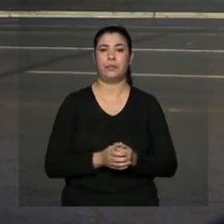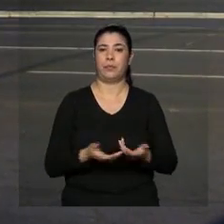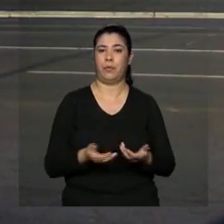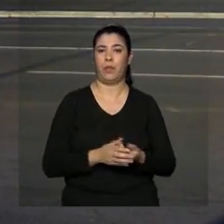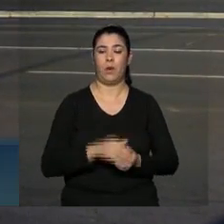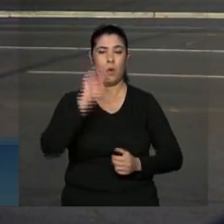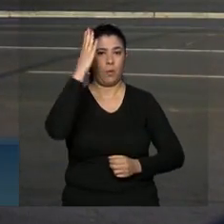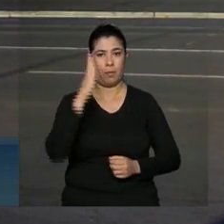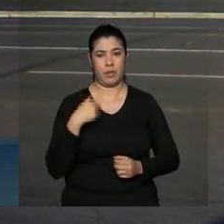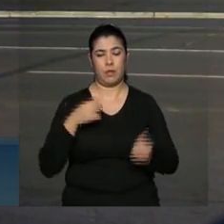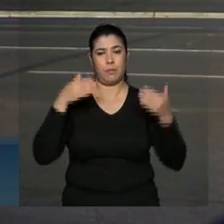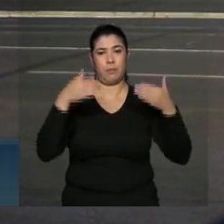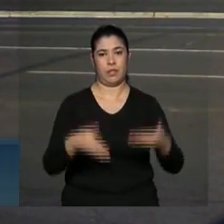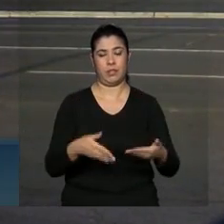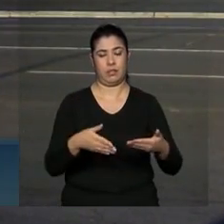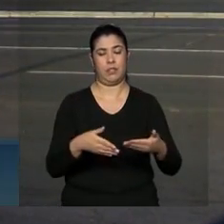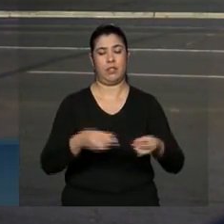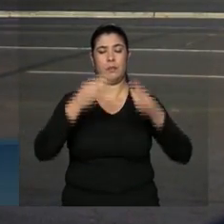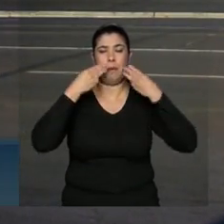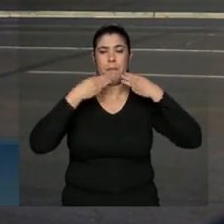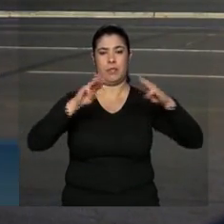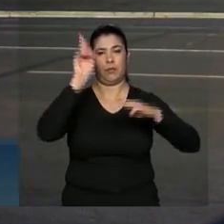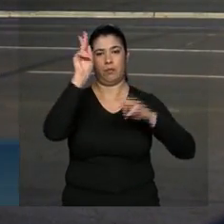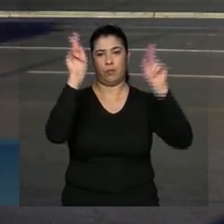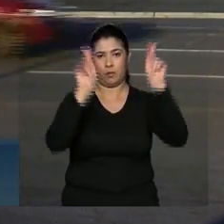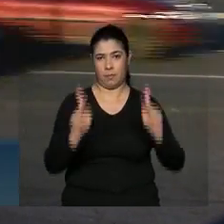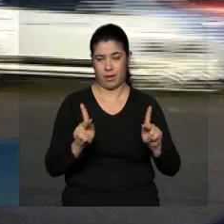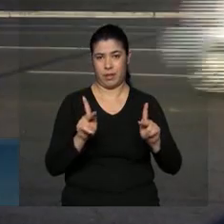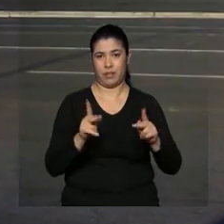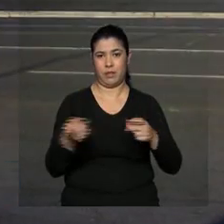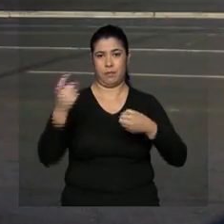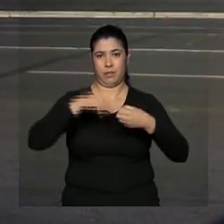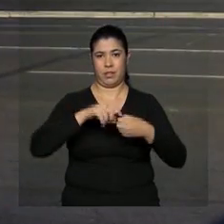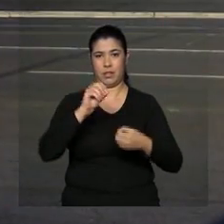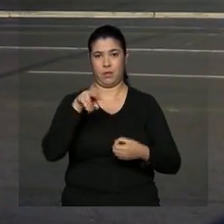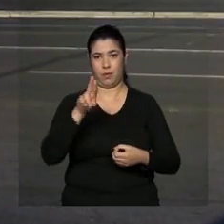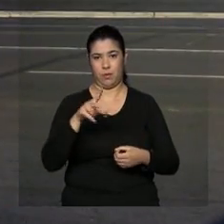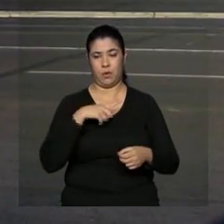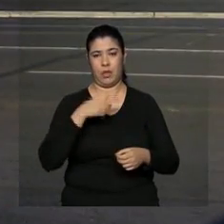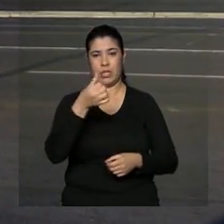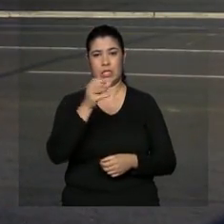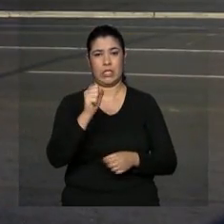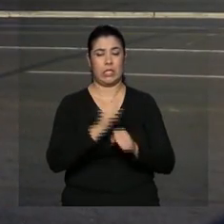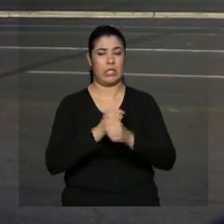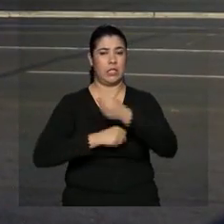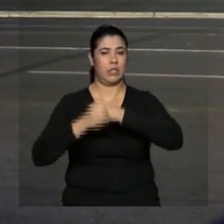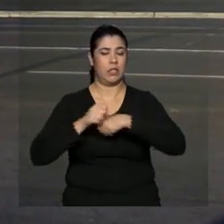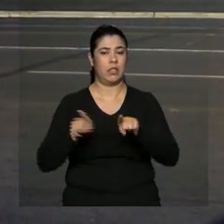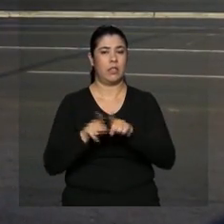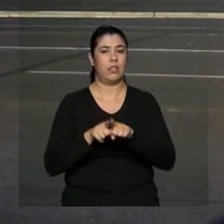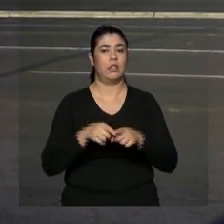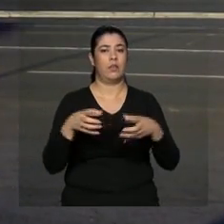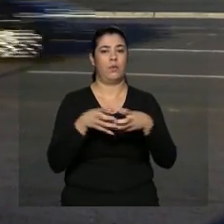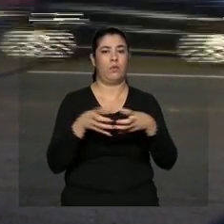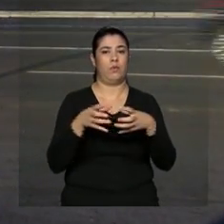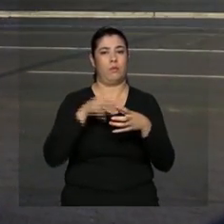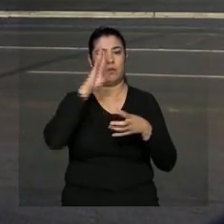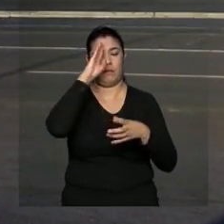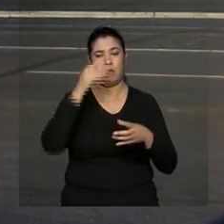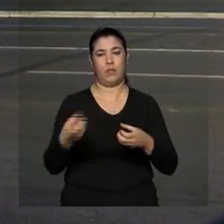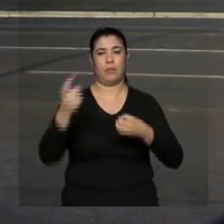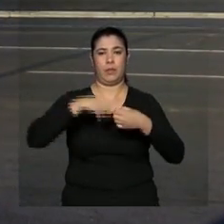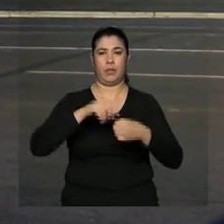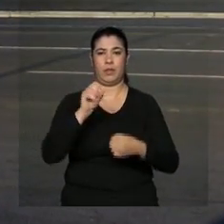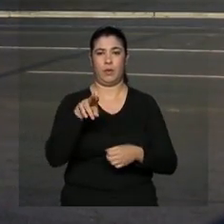de missões de paz da ONU há 67 anos, desde que tropas brasileiras integraram a Força de Emergência das Nações Unidas, criada